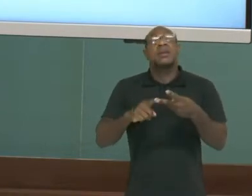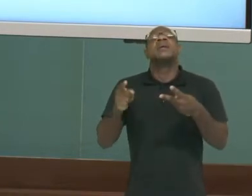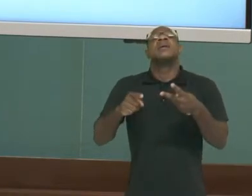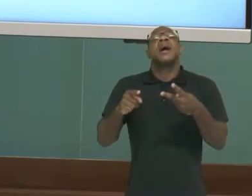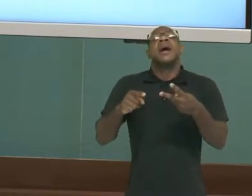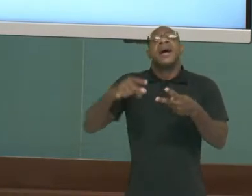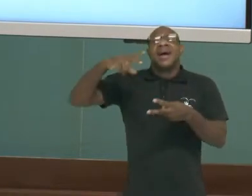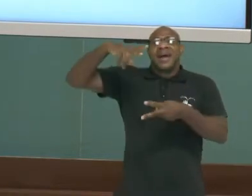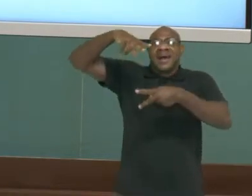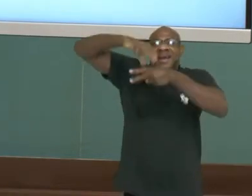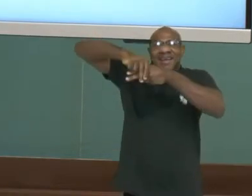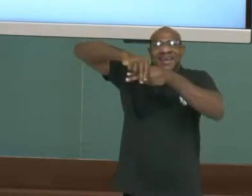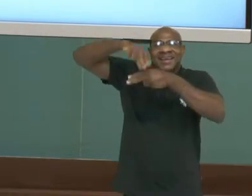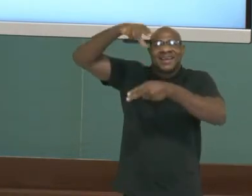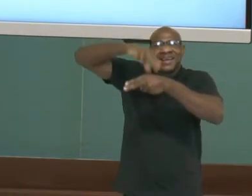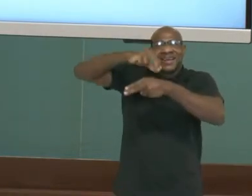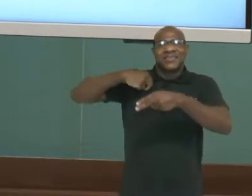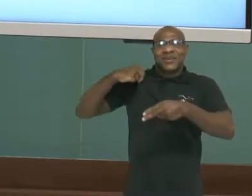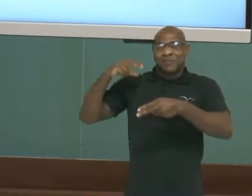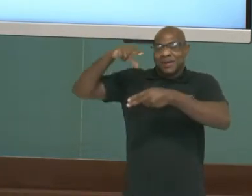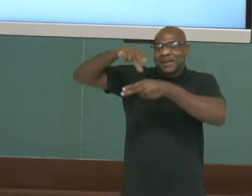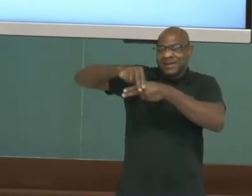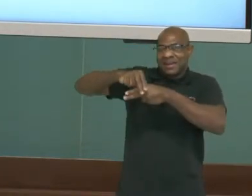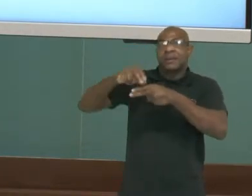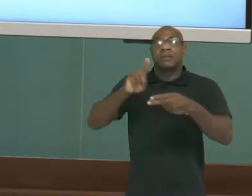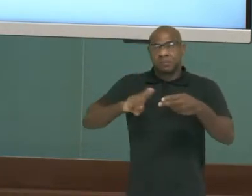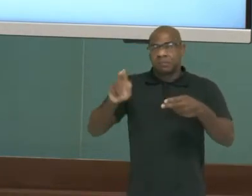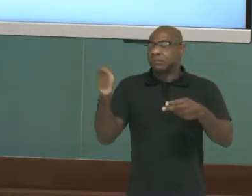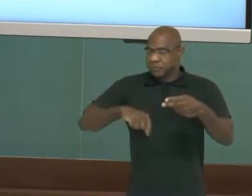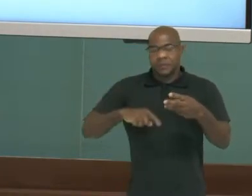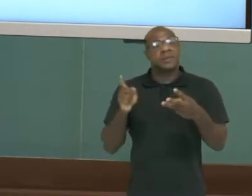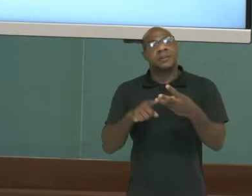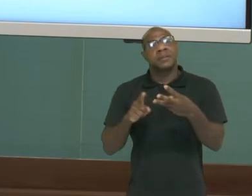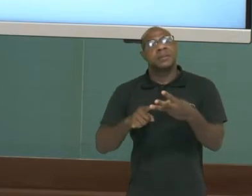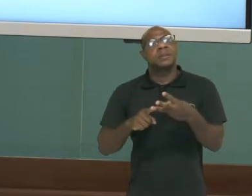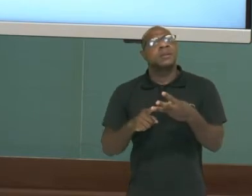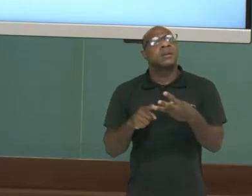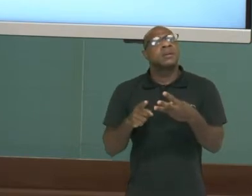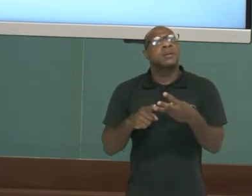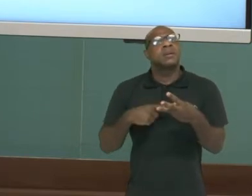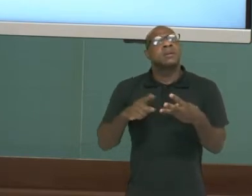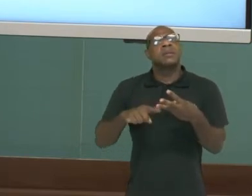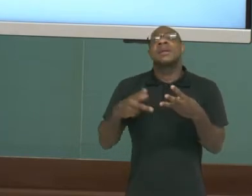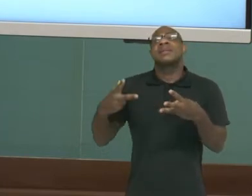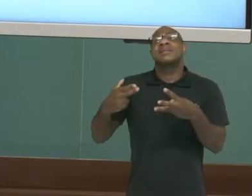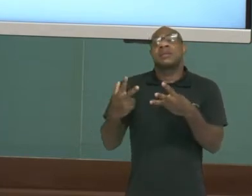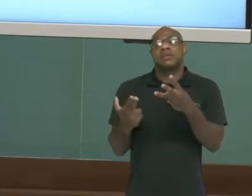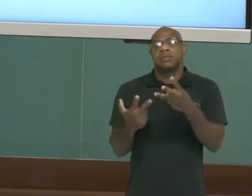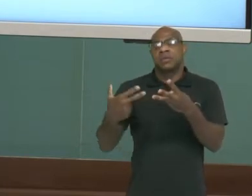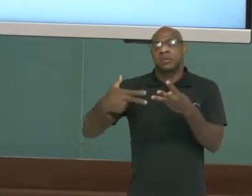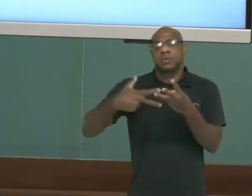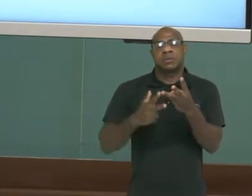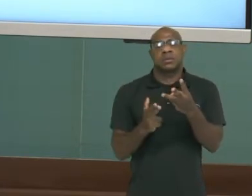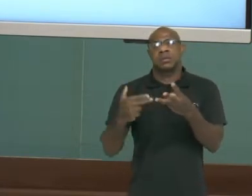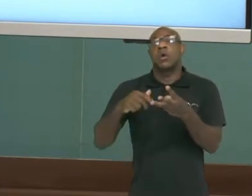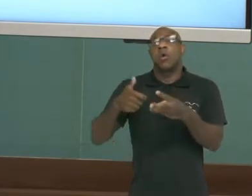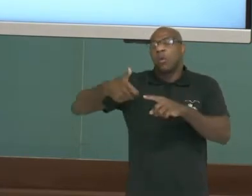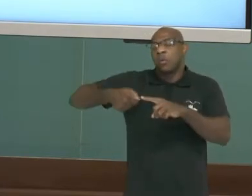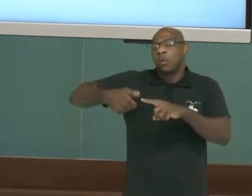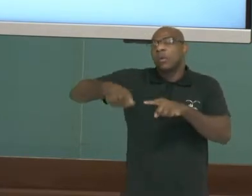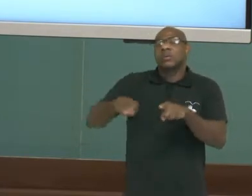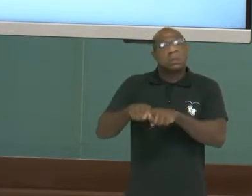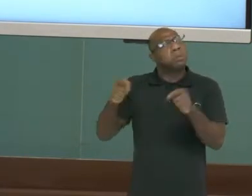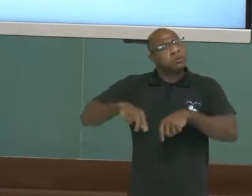roupa. Você pode usar também um hashi, você sabe manusear ele. Você pode usar também uma tesoura, até um cortador de unha,